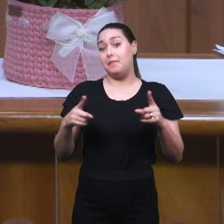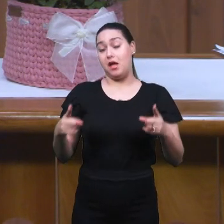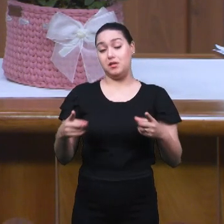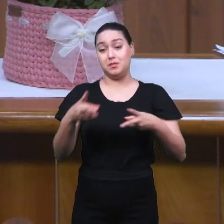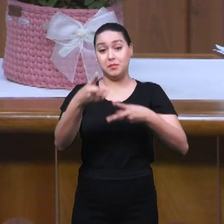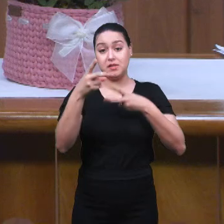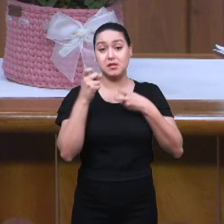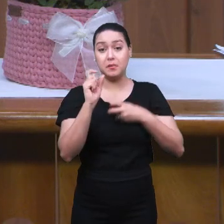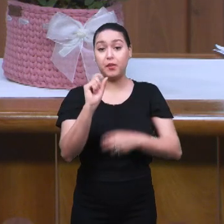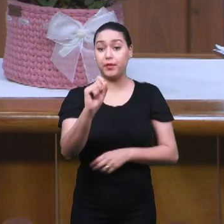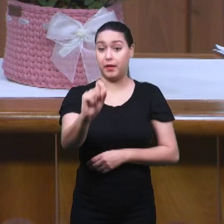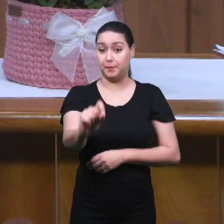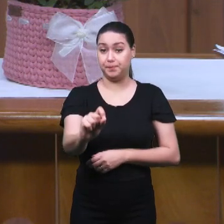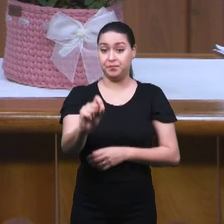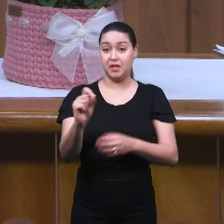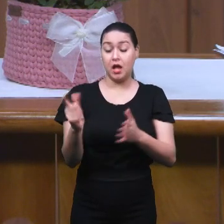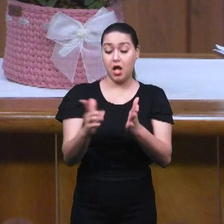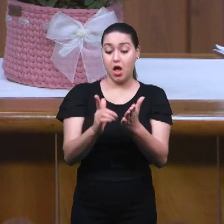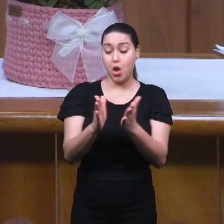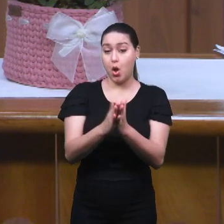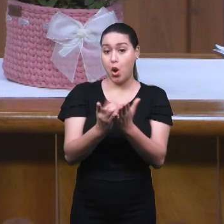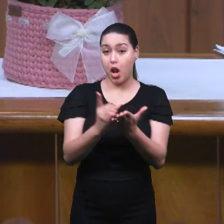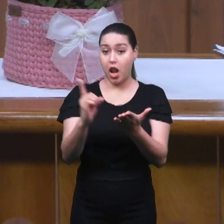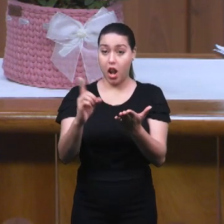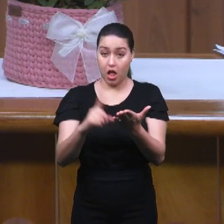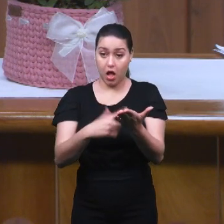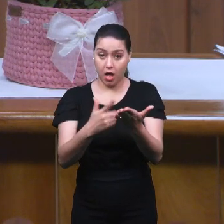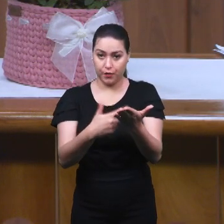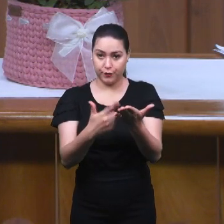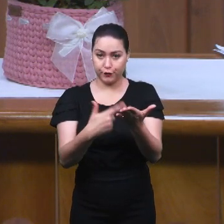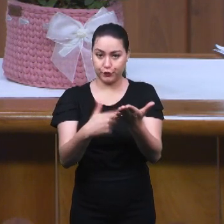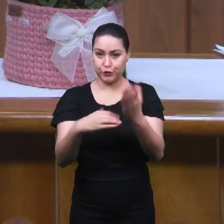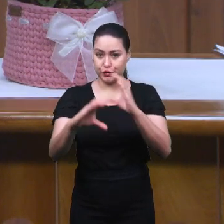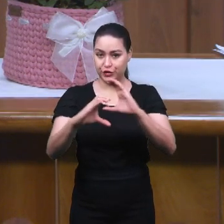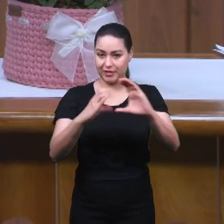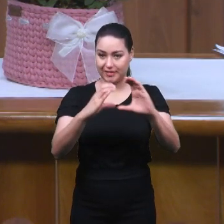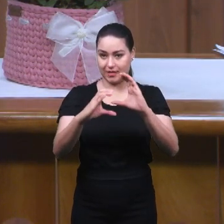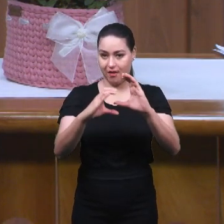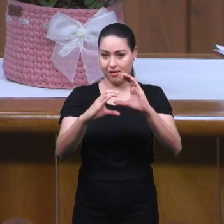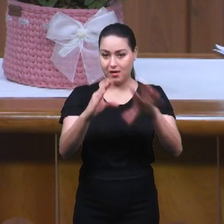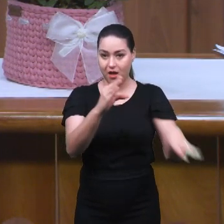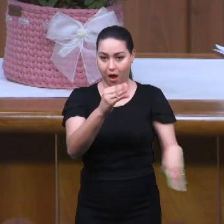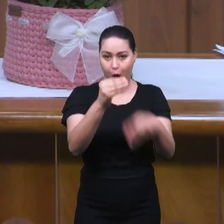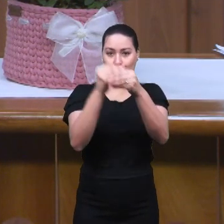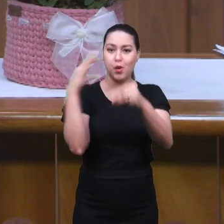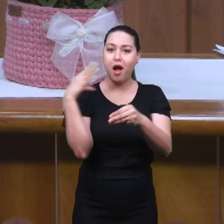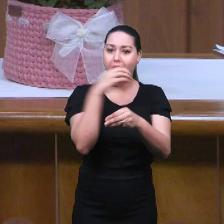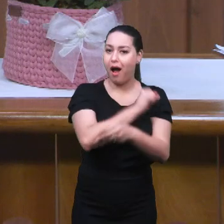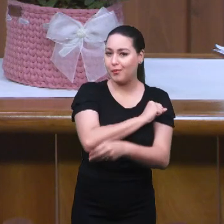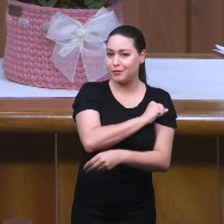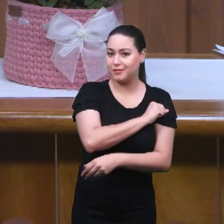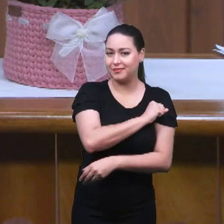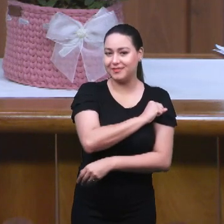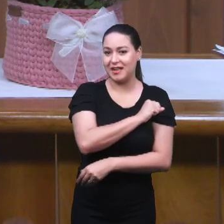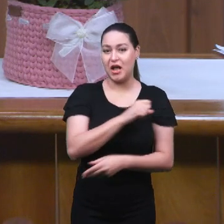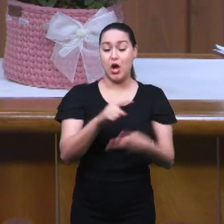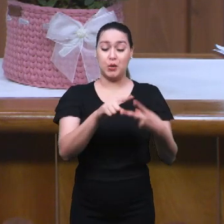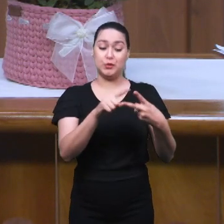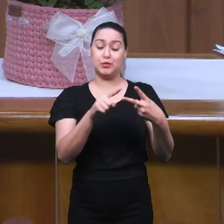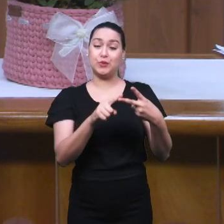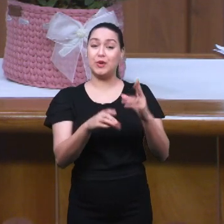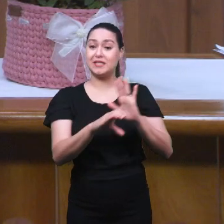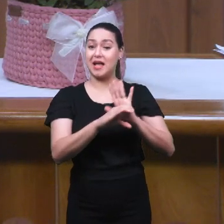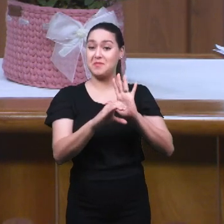quando abrimos o livro, nós vemos de pronto, logo, numa recapitulação rápida, os 2 primeiros capítulos. O